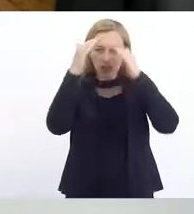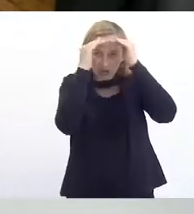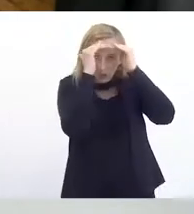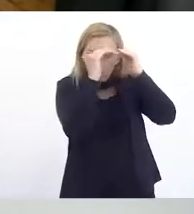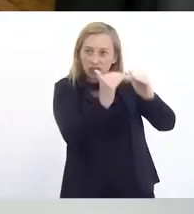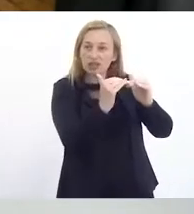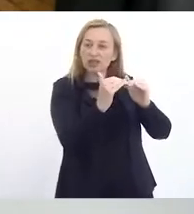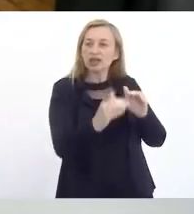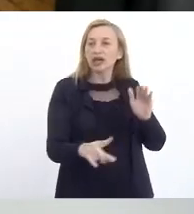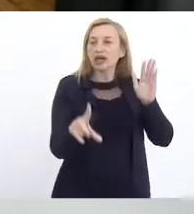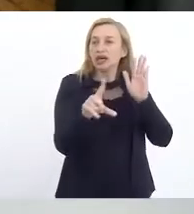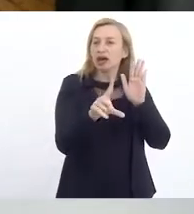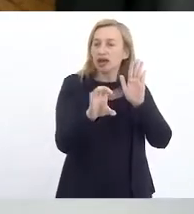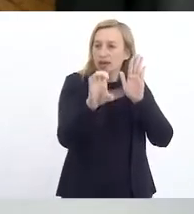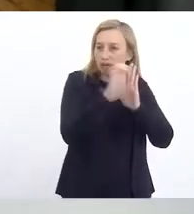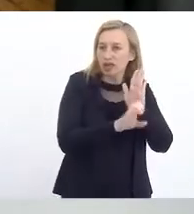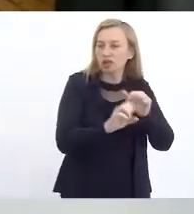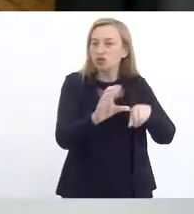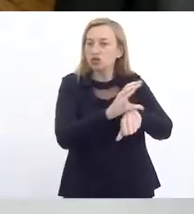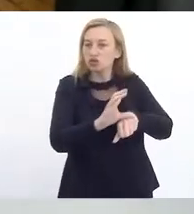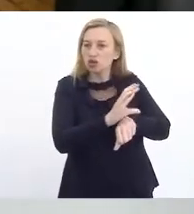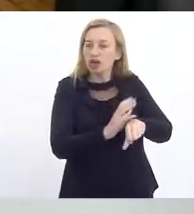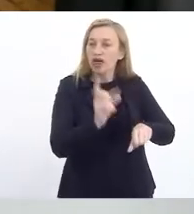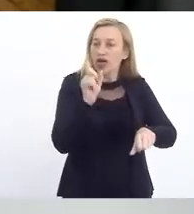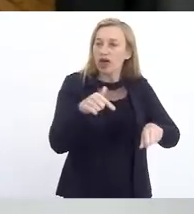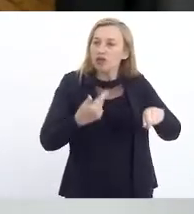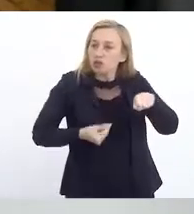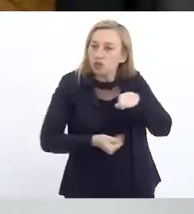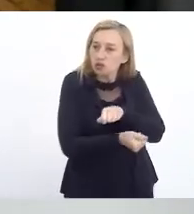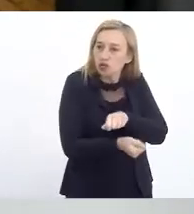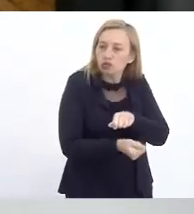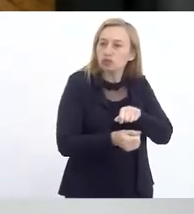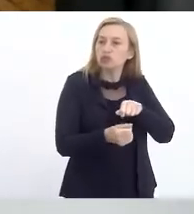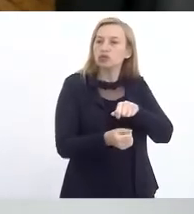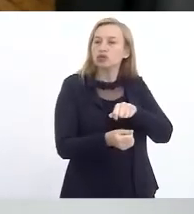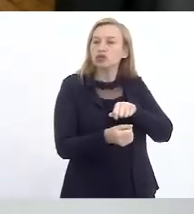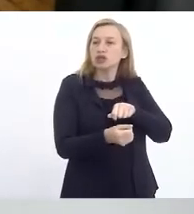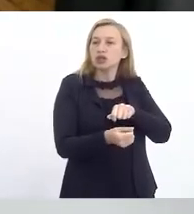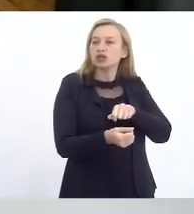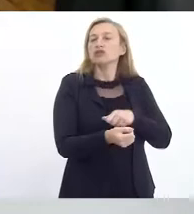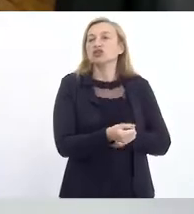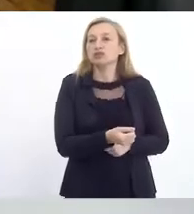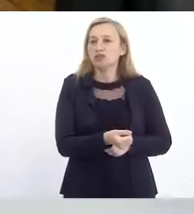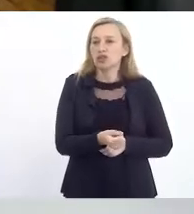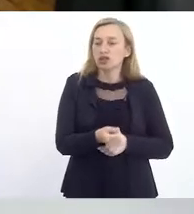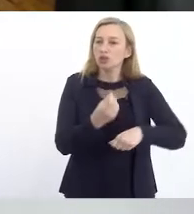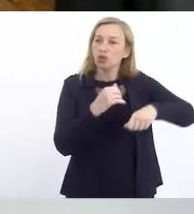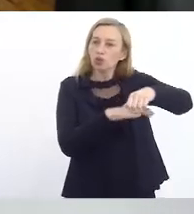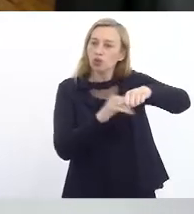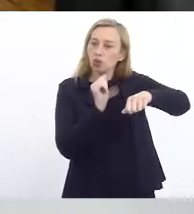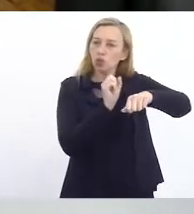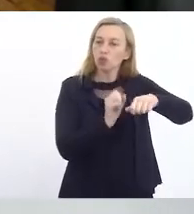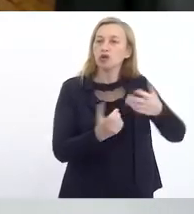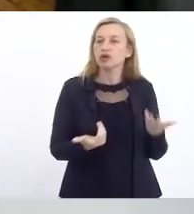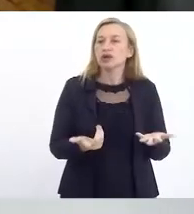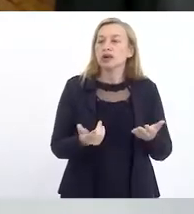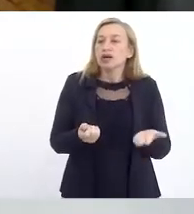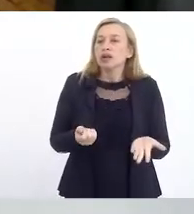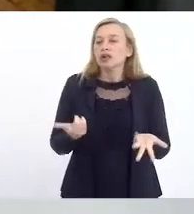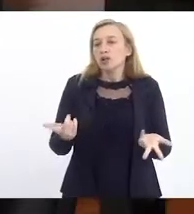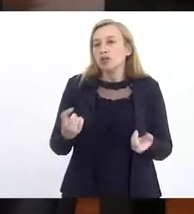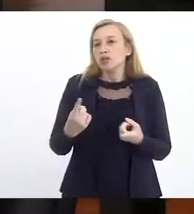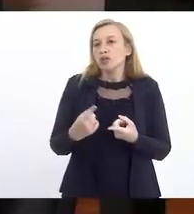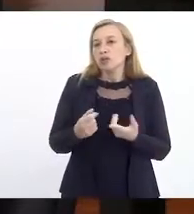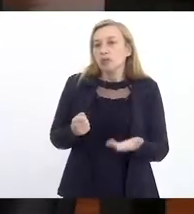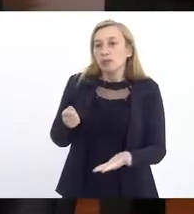seja um fundo principalmente de investimentos. Até porque, se for um fundo de estabilização, talvez seja melhor pagar a dívida, porque